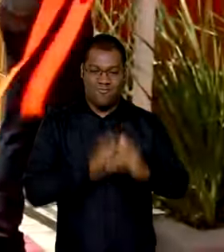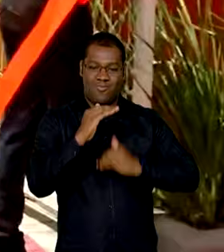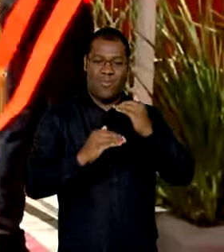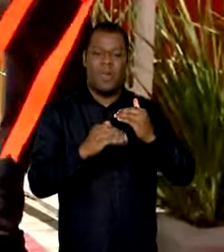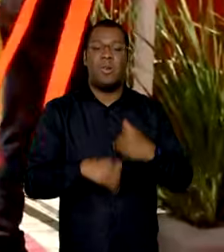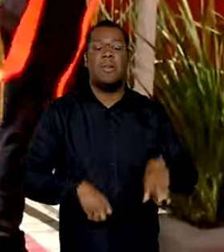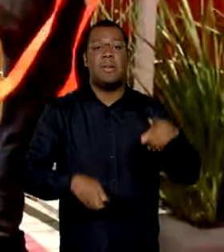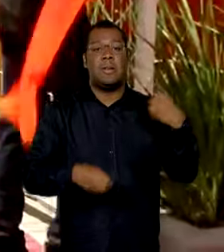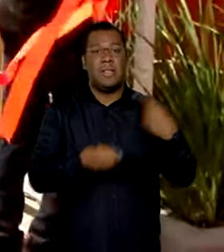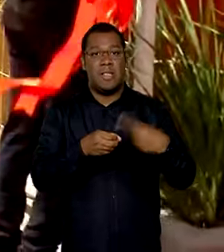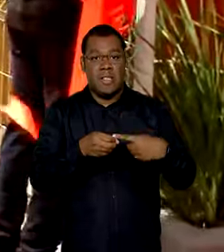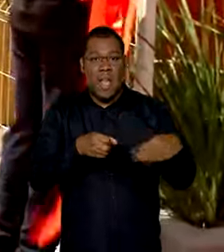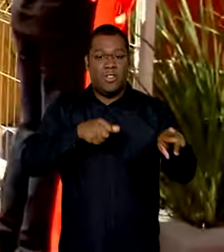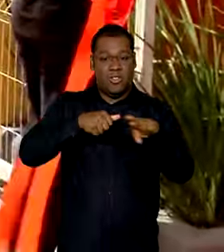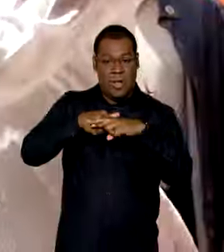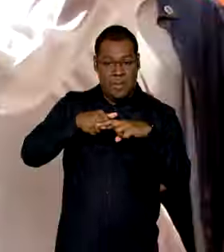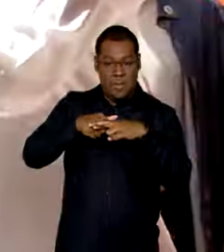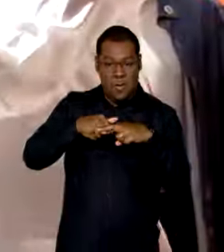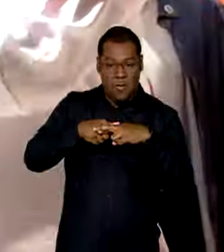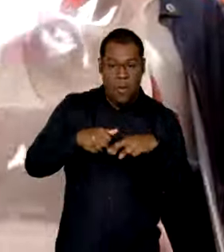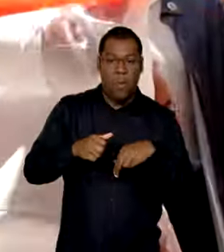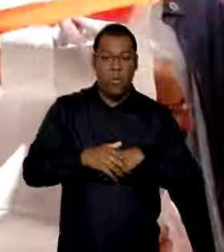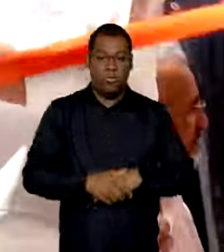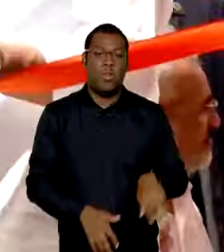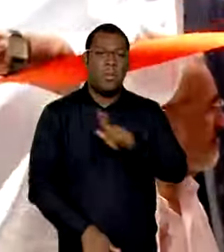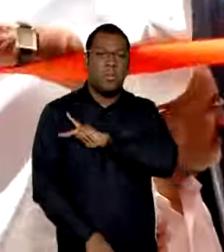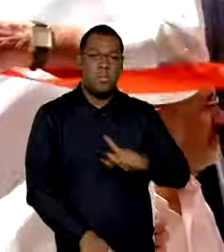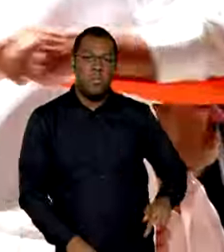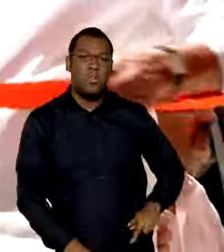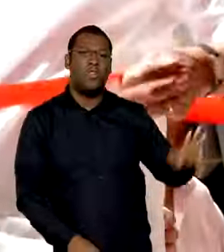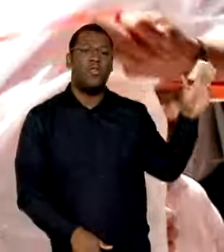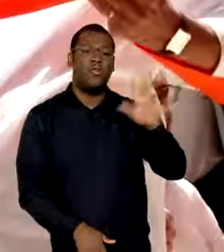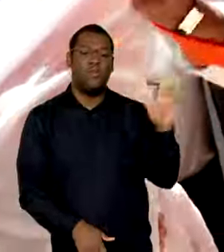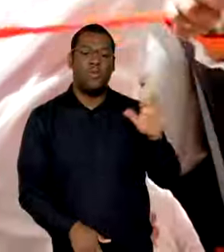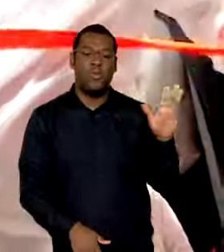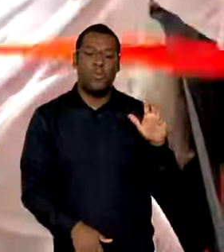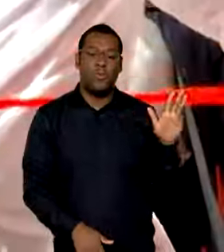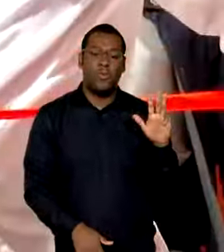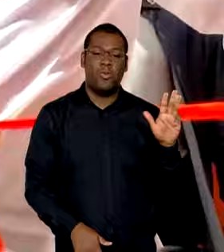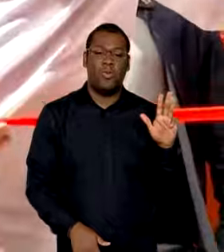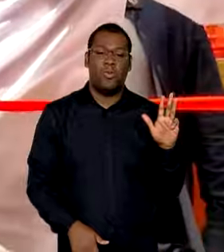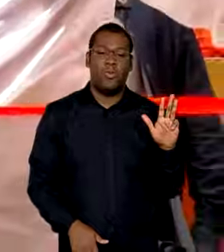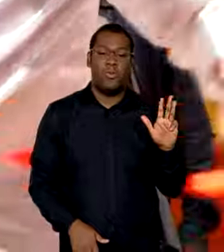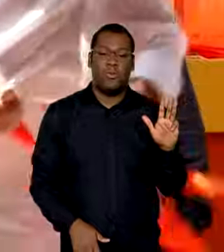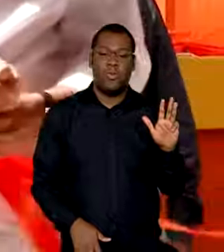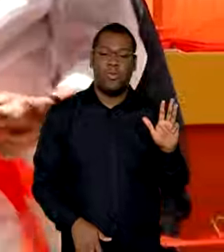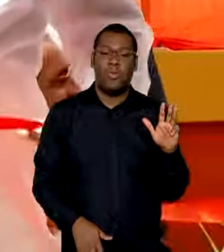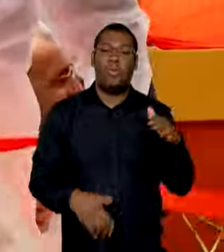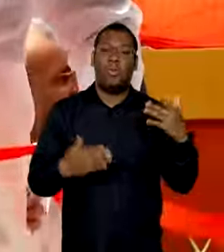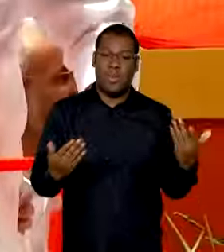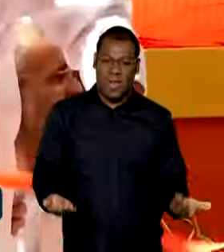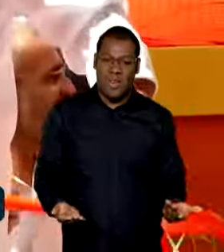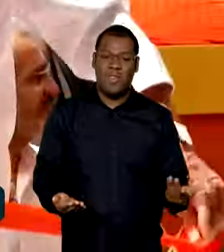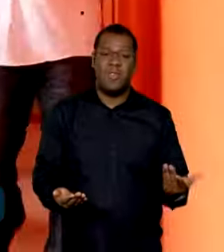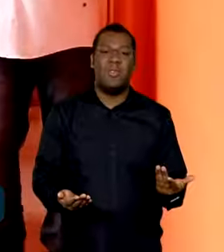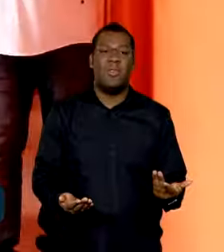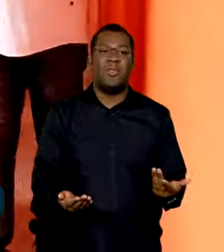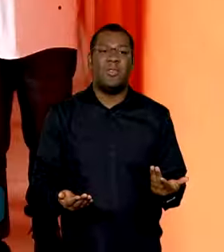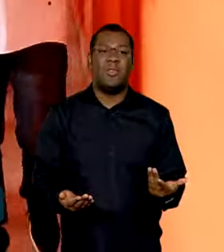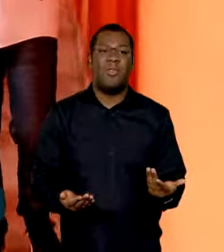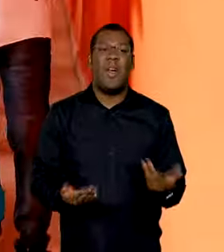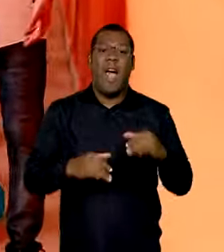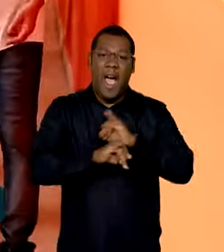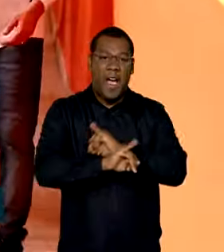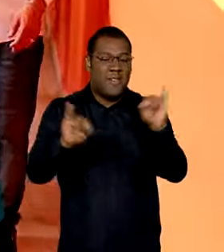Em Belfort Roxo, periferia do Rio de Janeiro, o presidente Lula cumpriu algo que para ele tinha muito de rotina, uma inauguração. Mas não